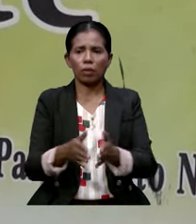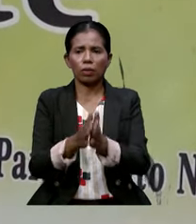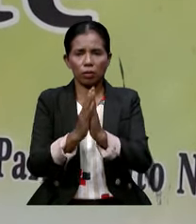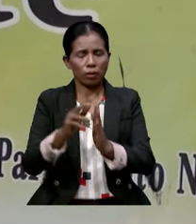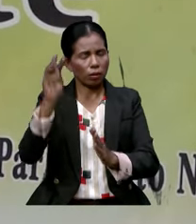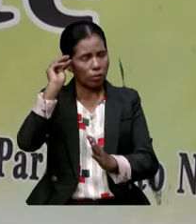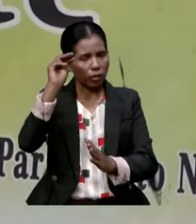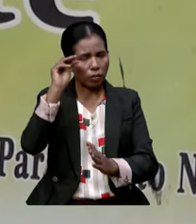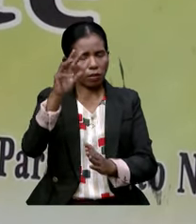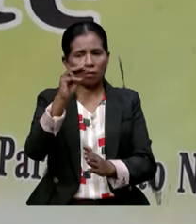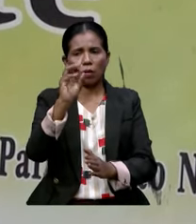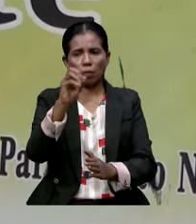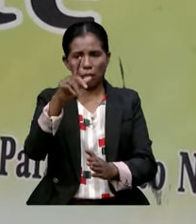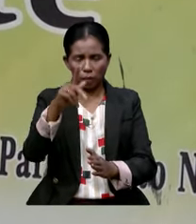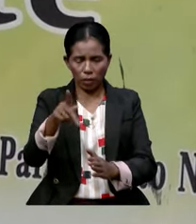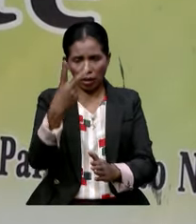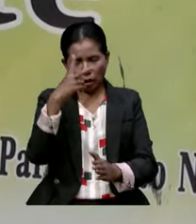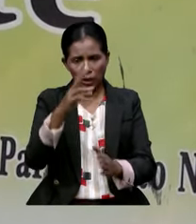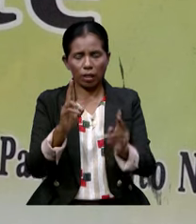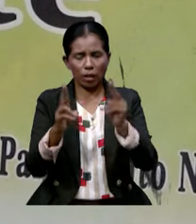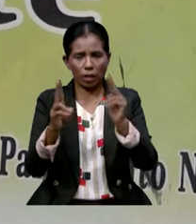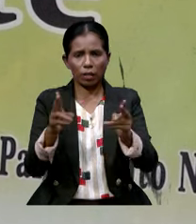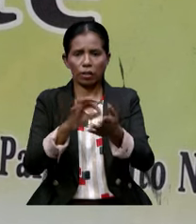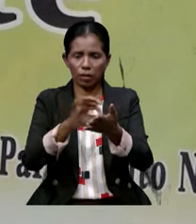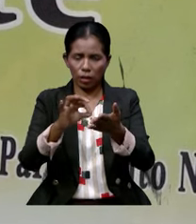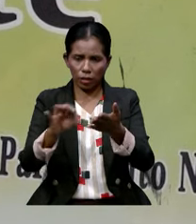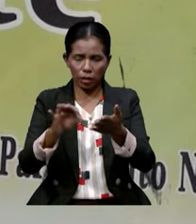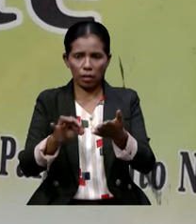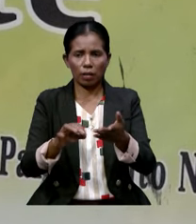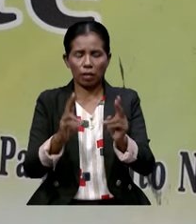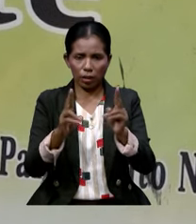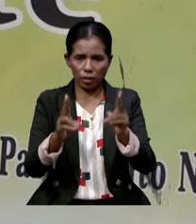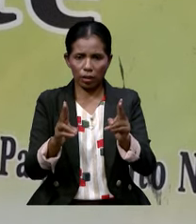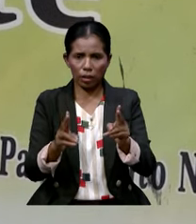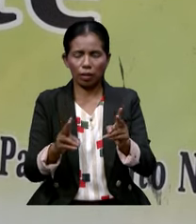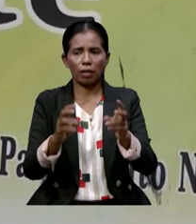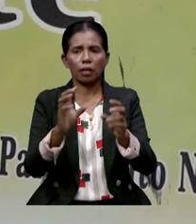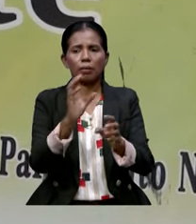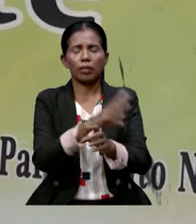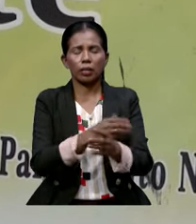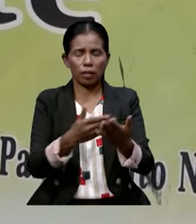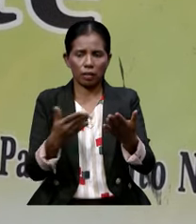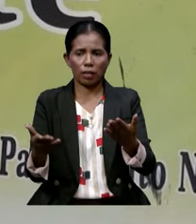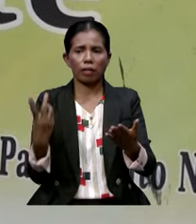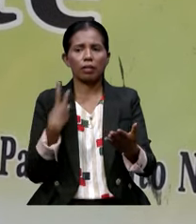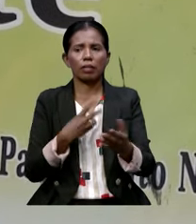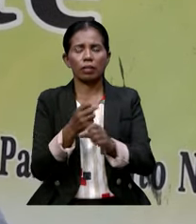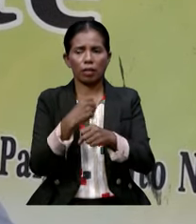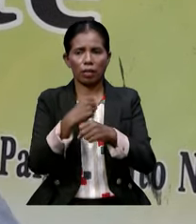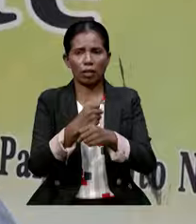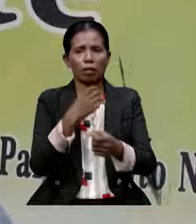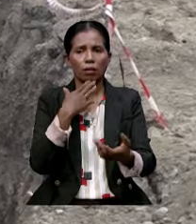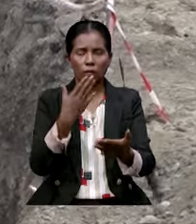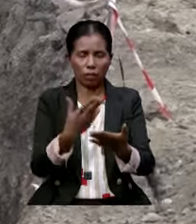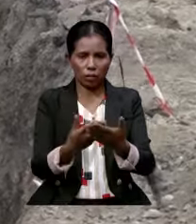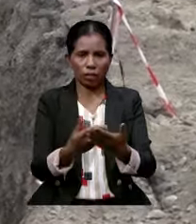obras publik pelbe celebra kontratu ne lais para obra referemos ita sir halo ho kualidade ne be